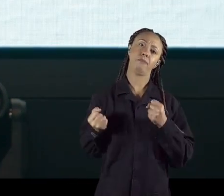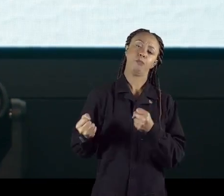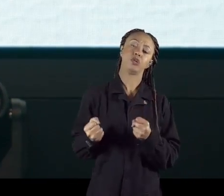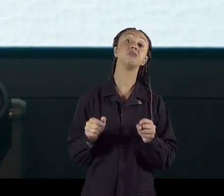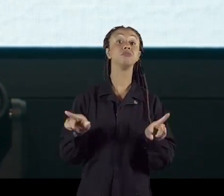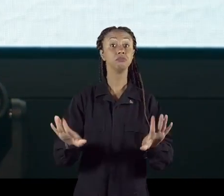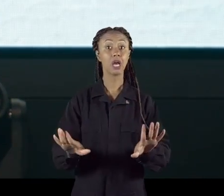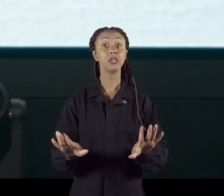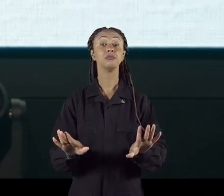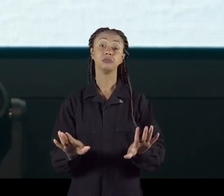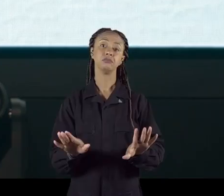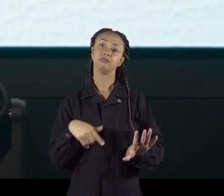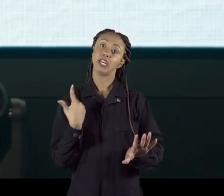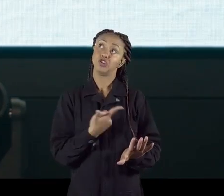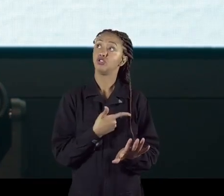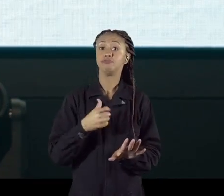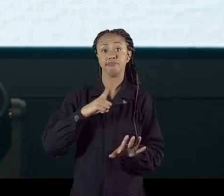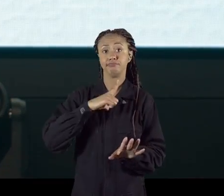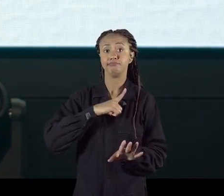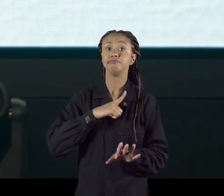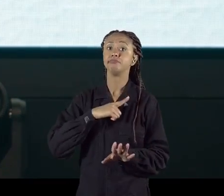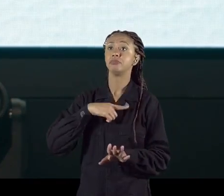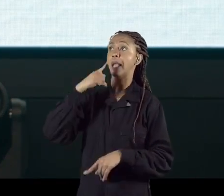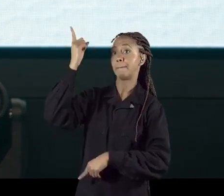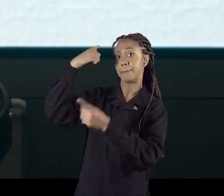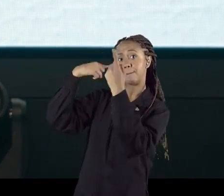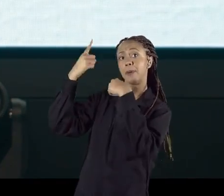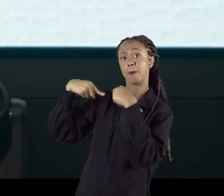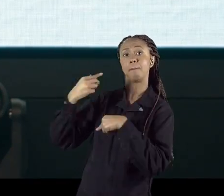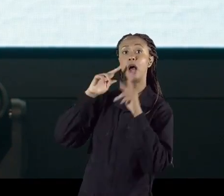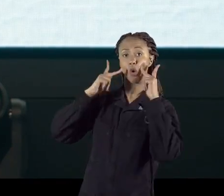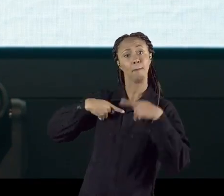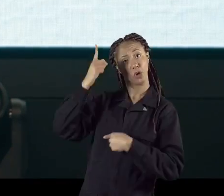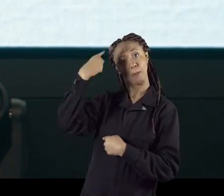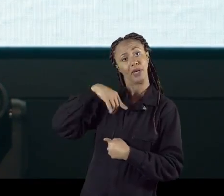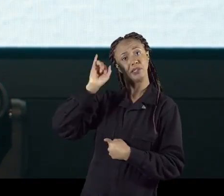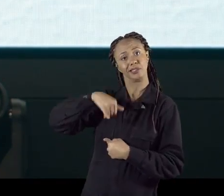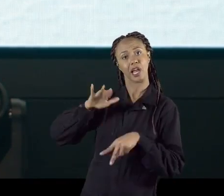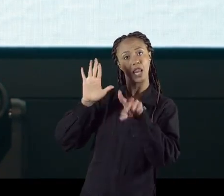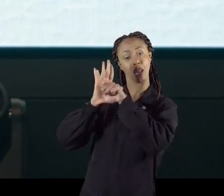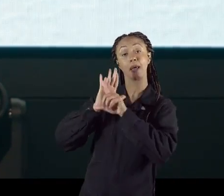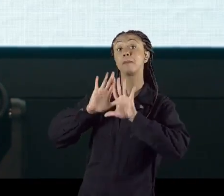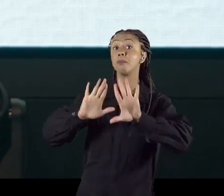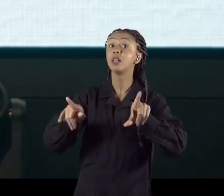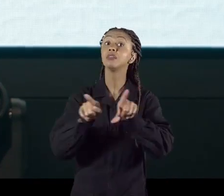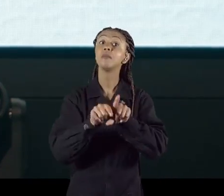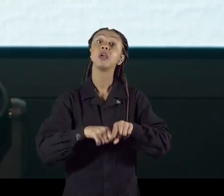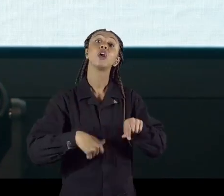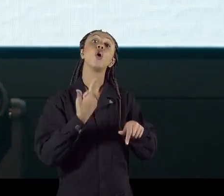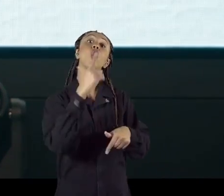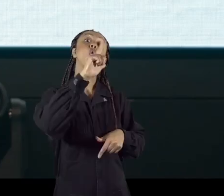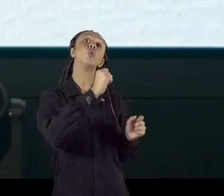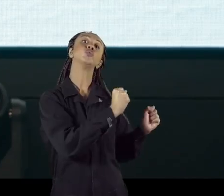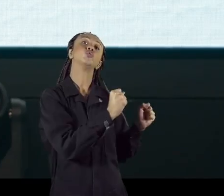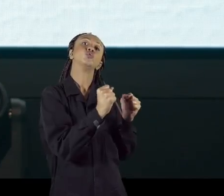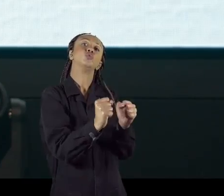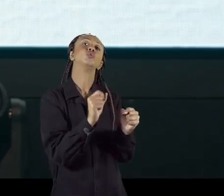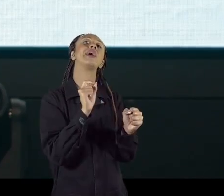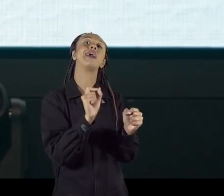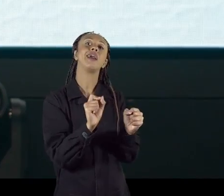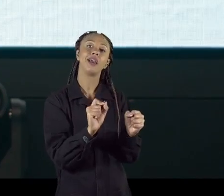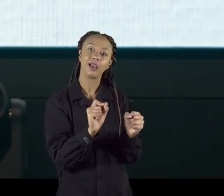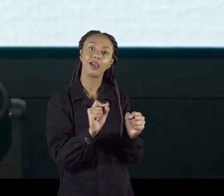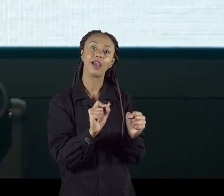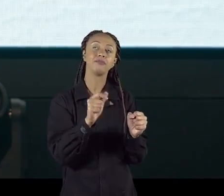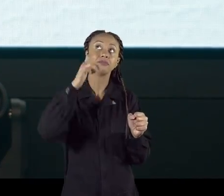circunstâncias onde a poder humano é mas para poderes espírito alta espirituais também então Paulo também tá